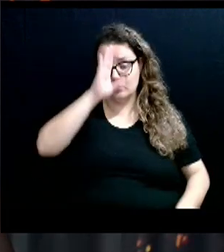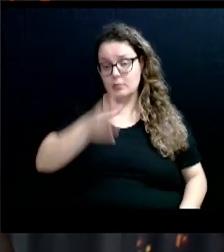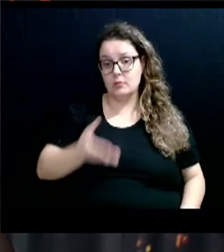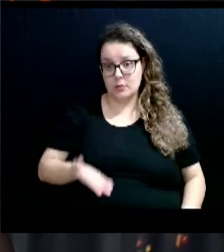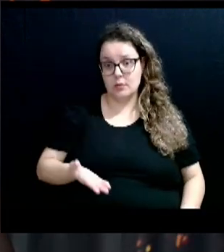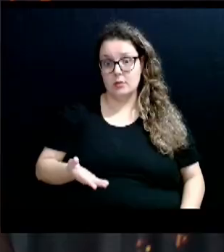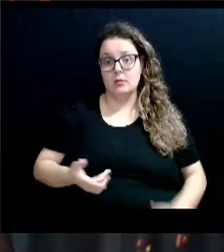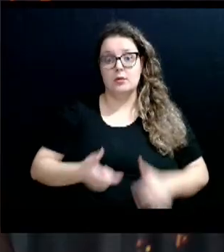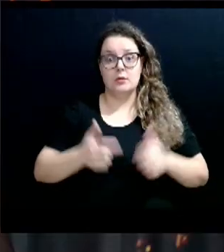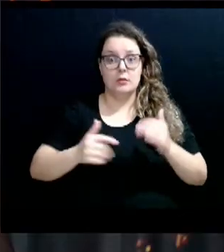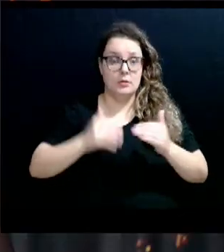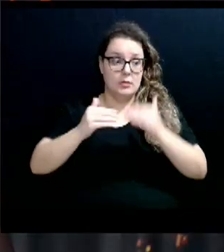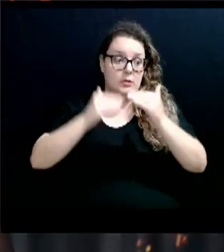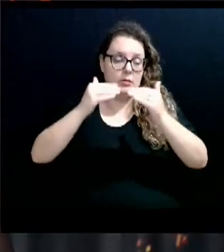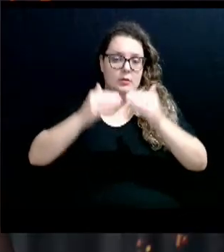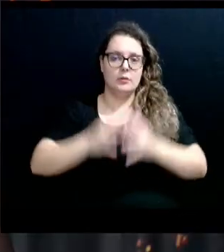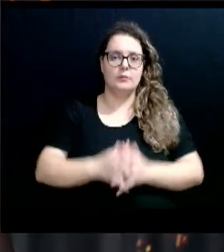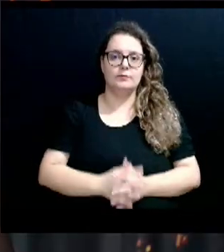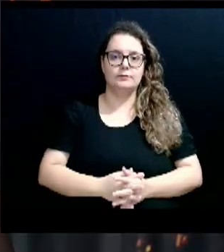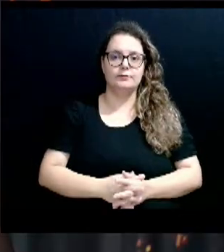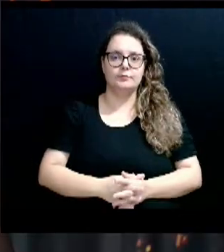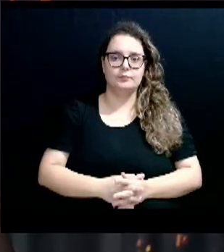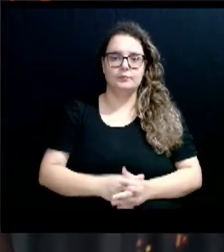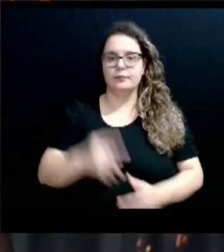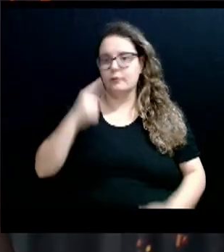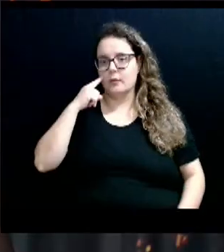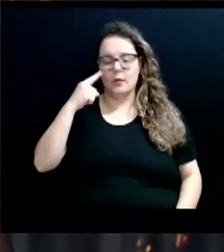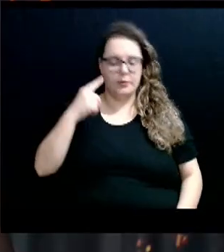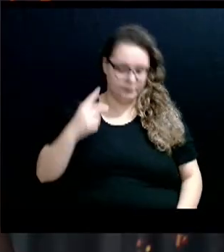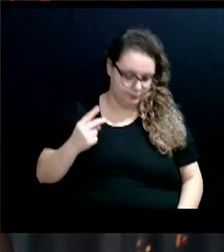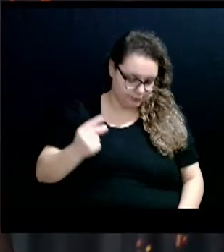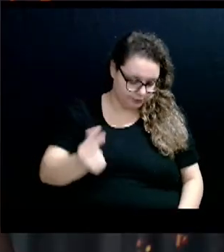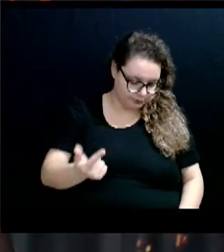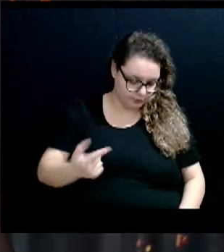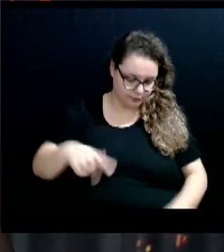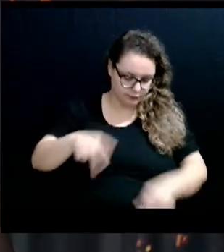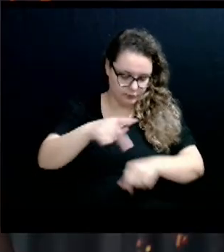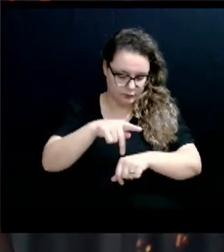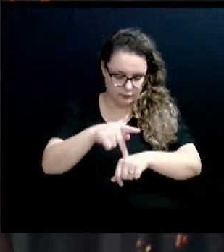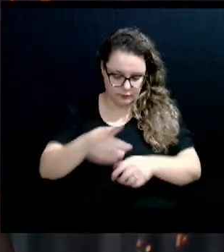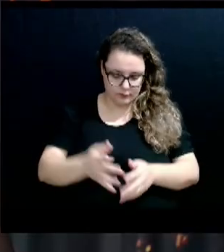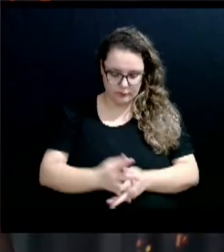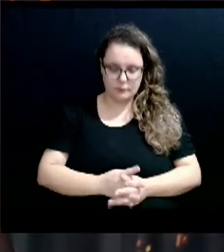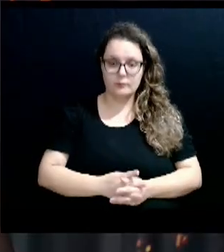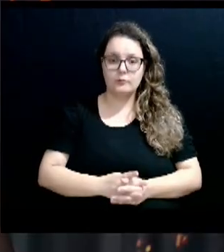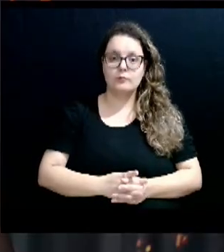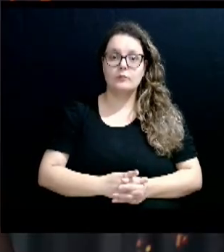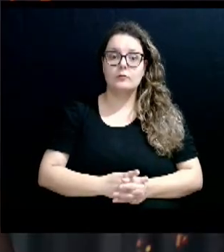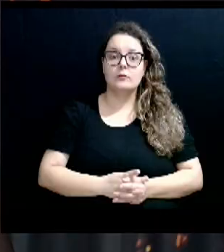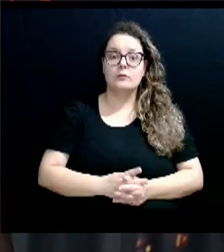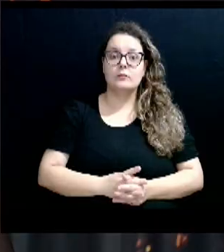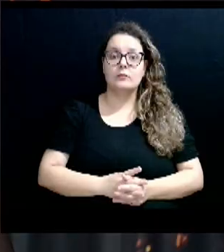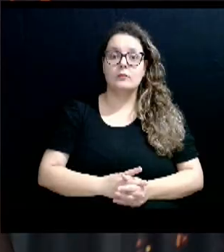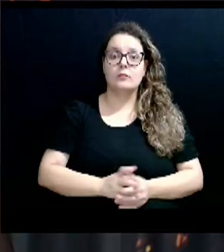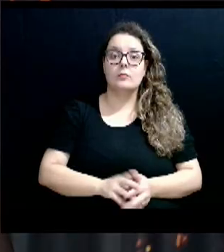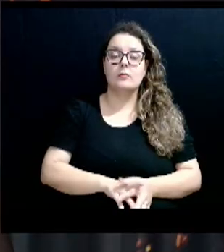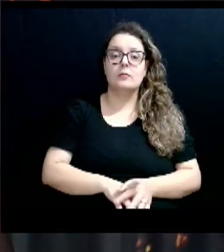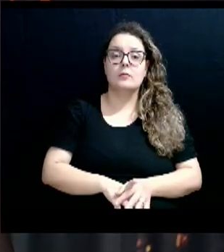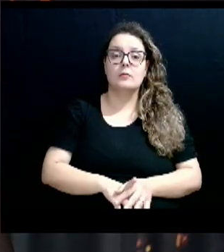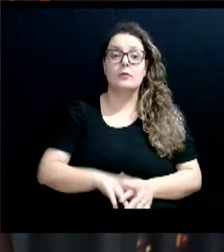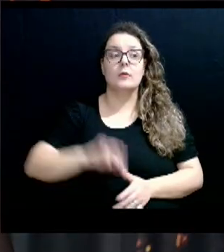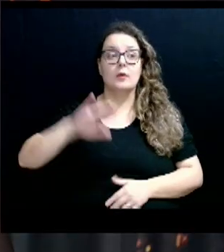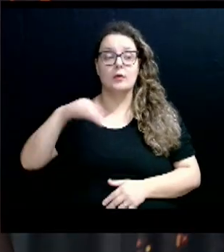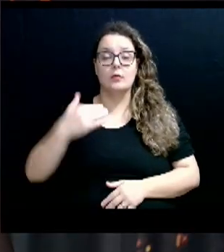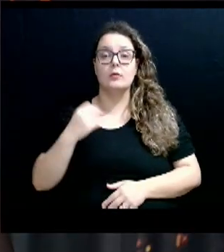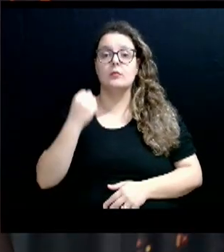a construção ideológica do país. Então, quando eu fui fazer essas viagens e